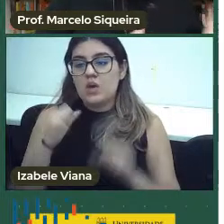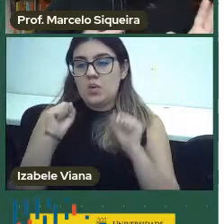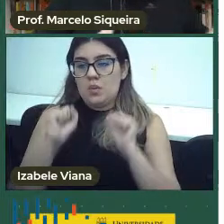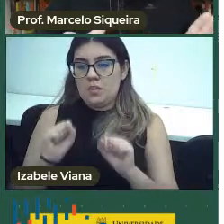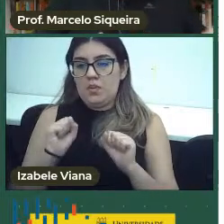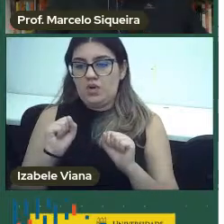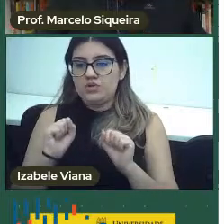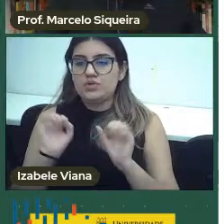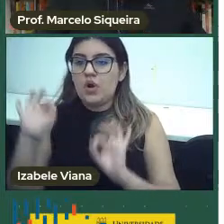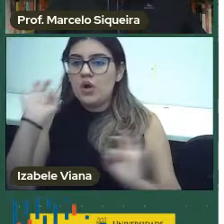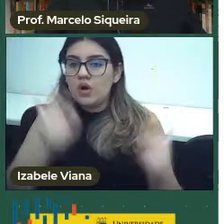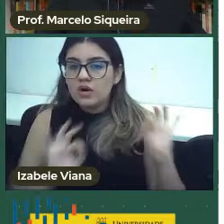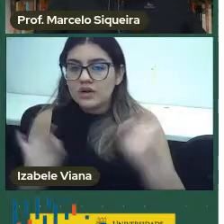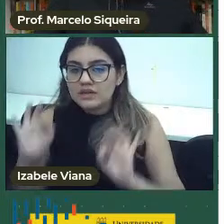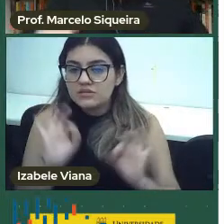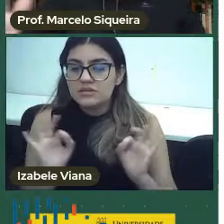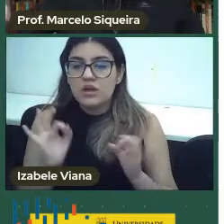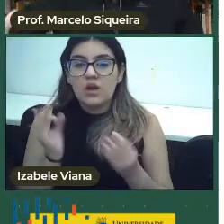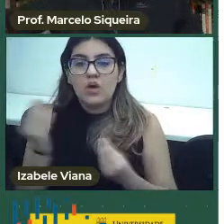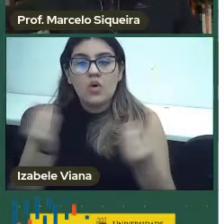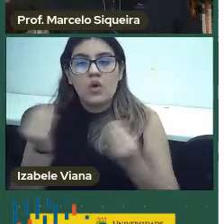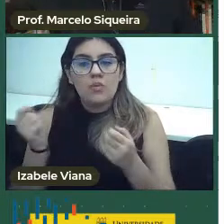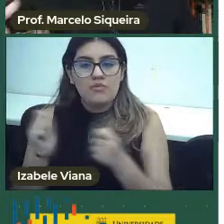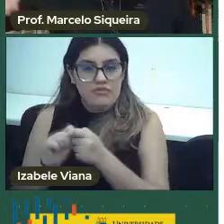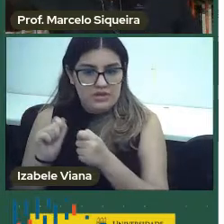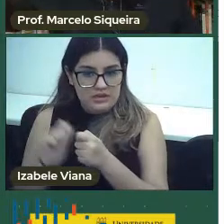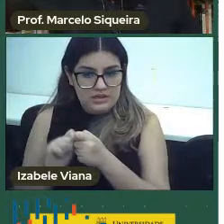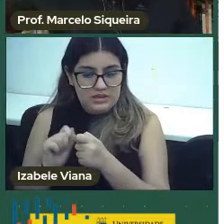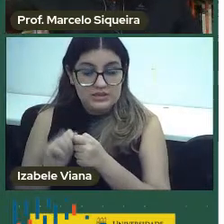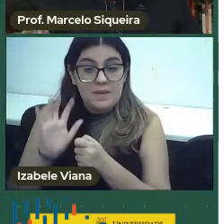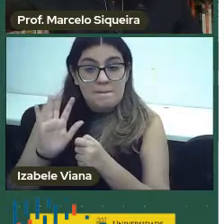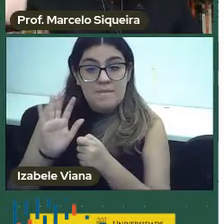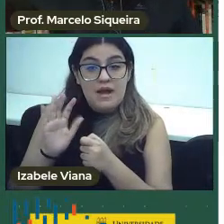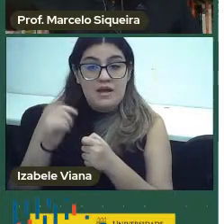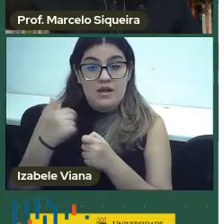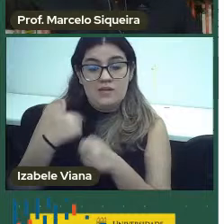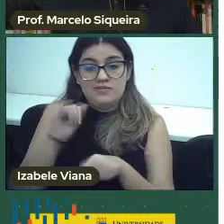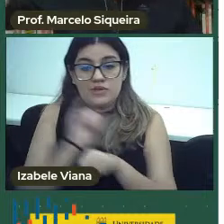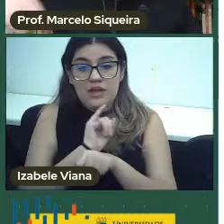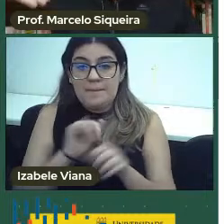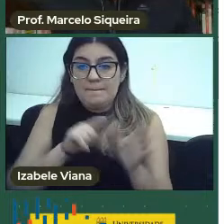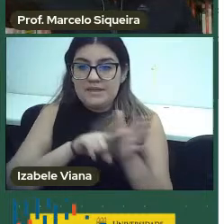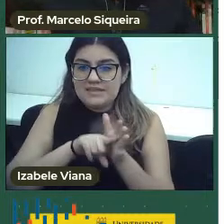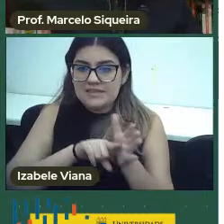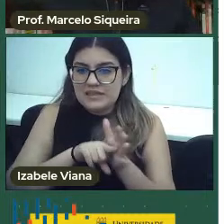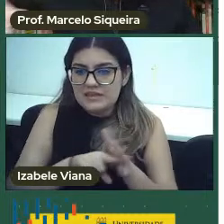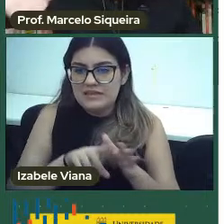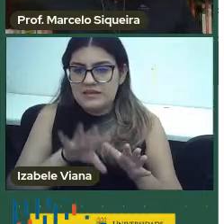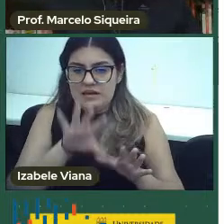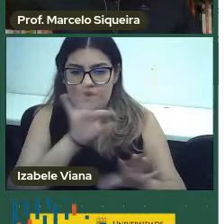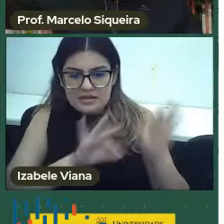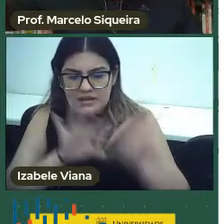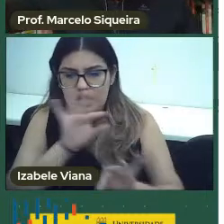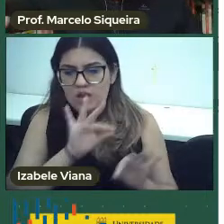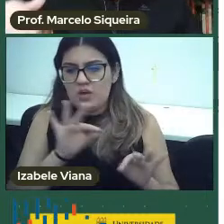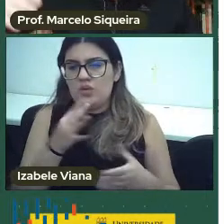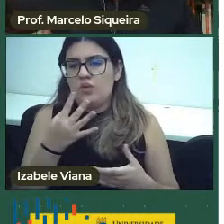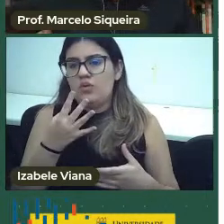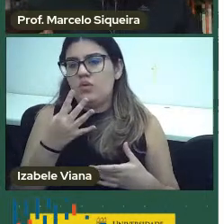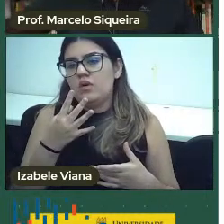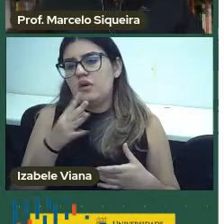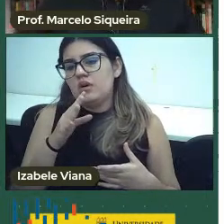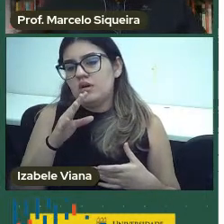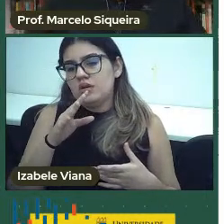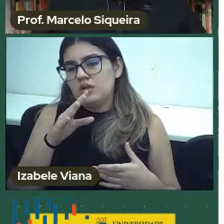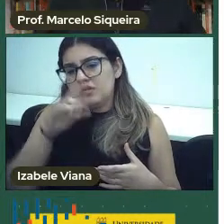foi produzido, deveremos fazer isso, mas através de instrumentos de pesquisa, catálogos, inventários, índices, base